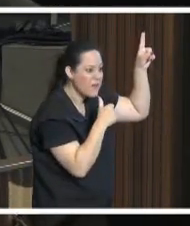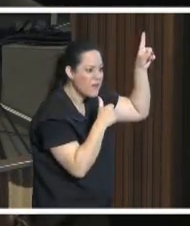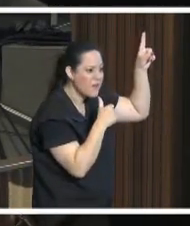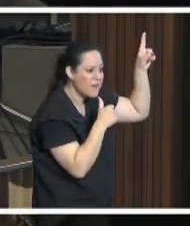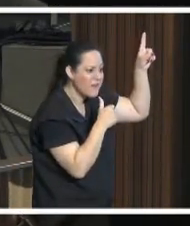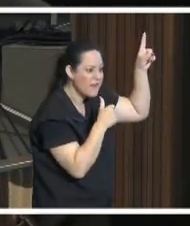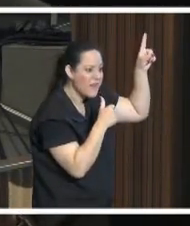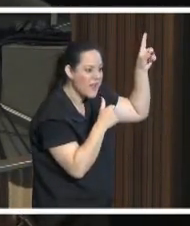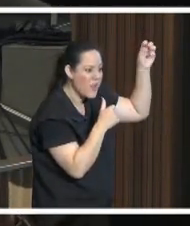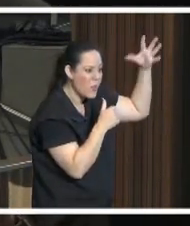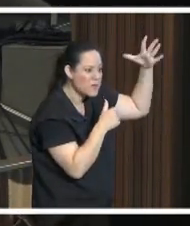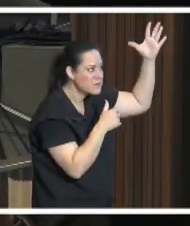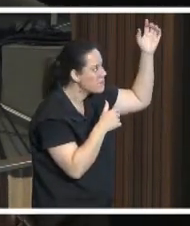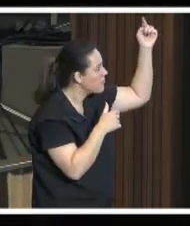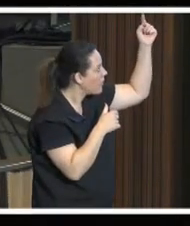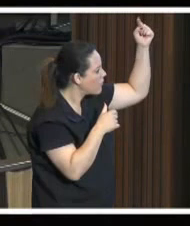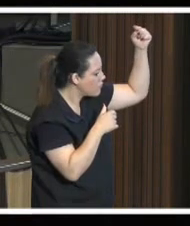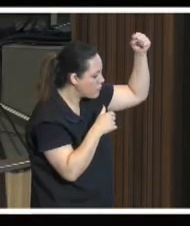Uau!